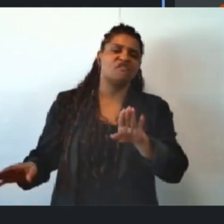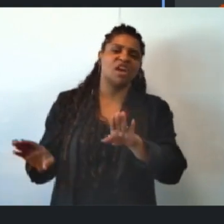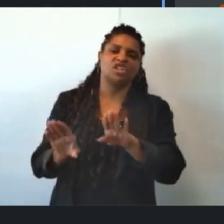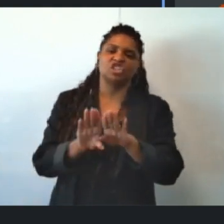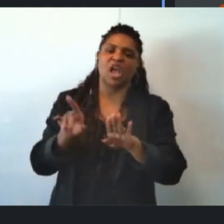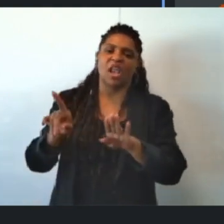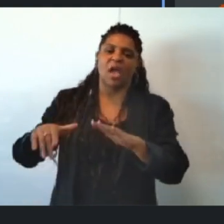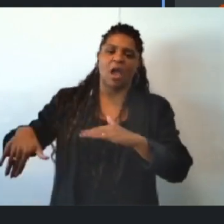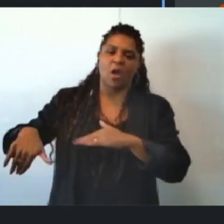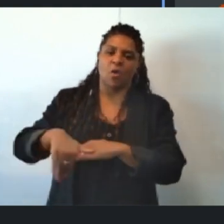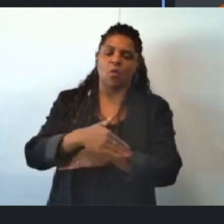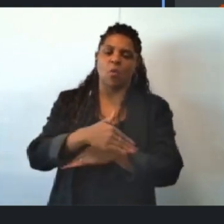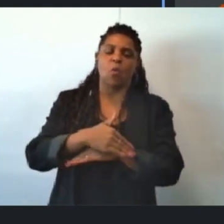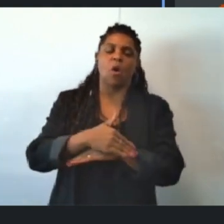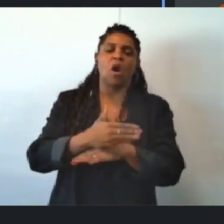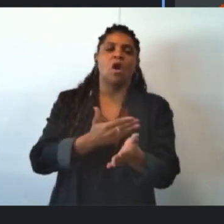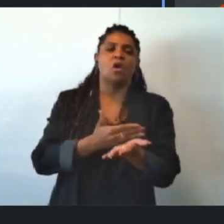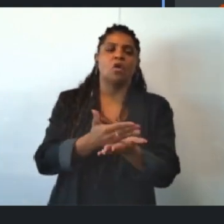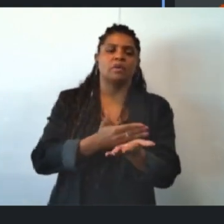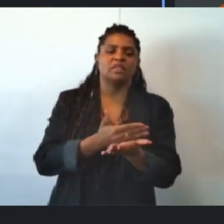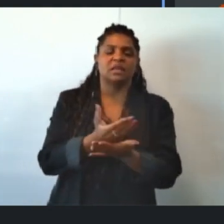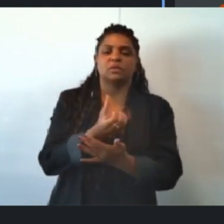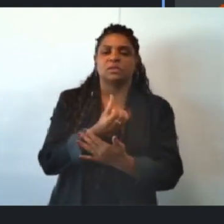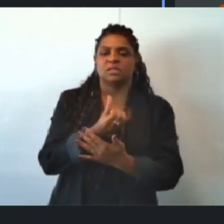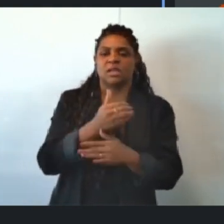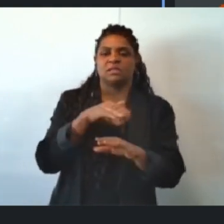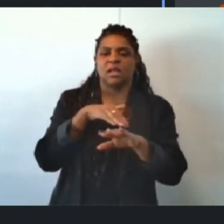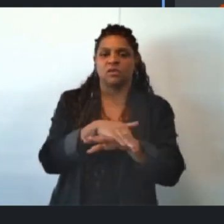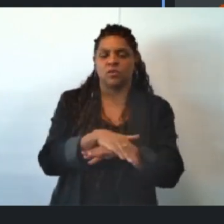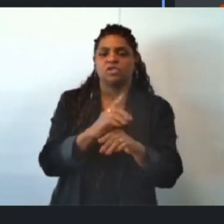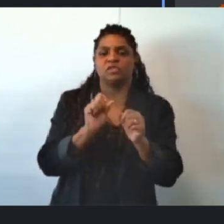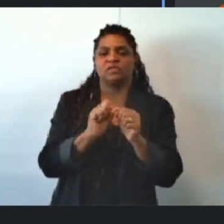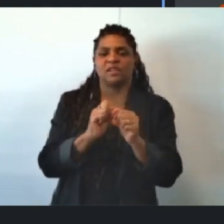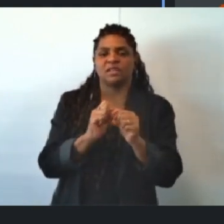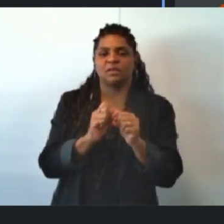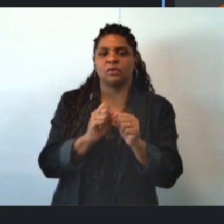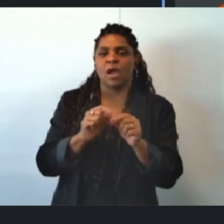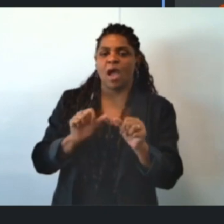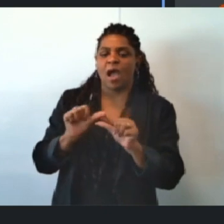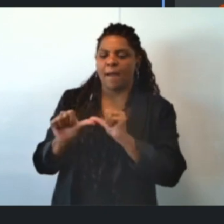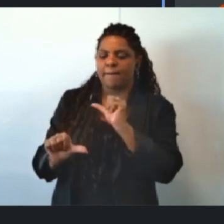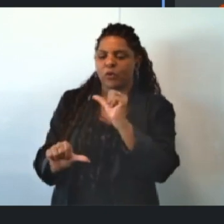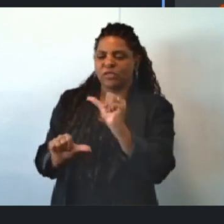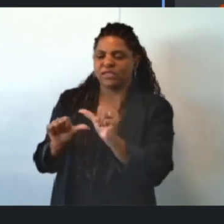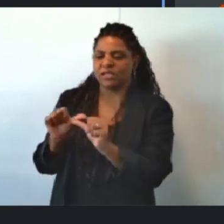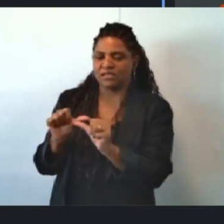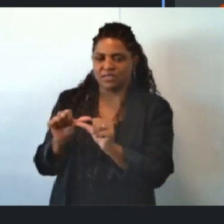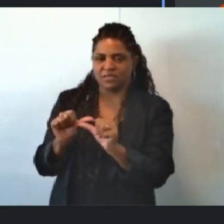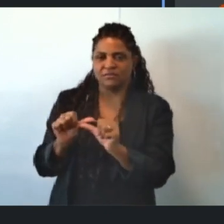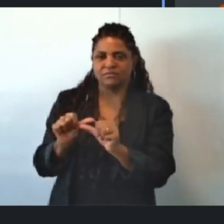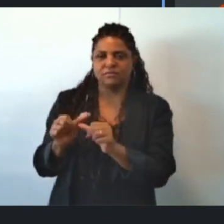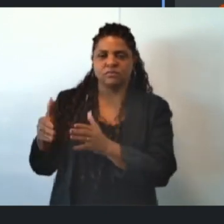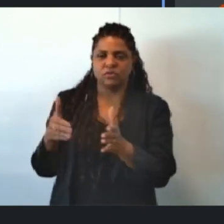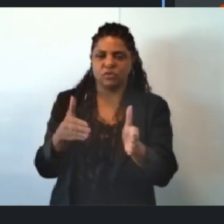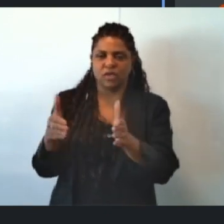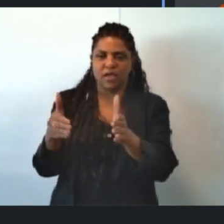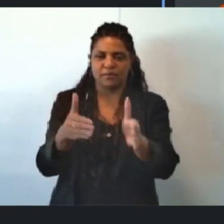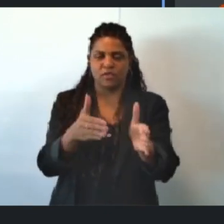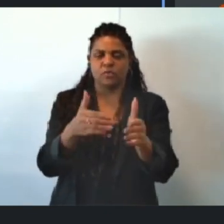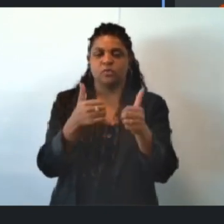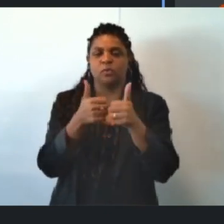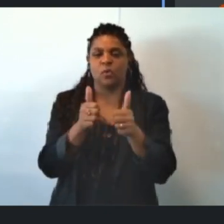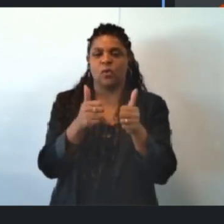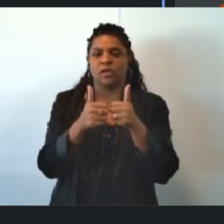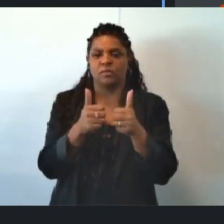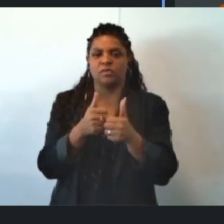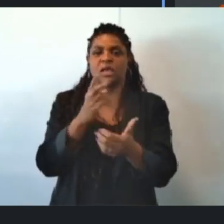sexta-feira à noite, a gente já faz os desvios das linhas de ônibus, e mantém esse desvio no sábado e também no domingo. Então,